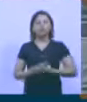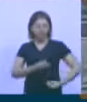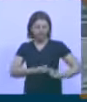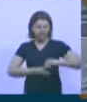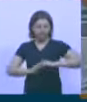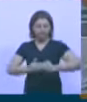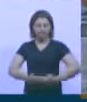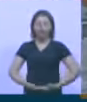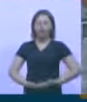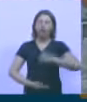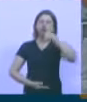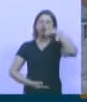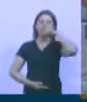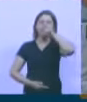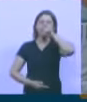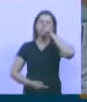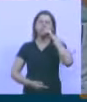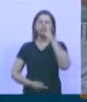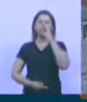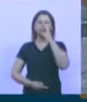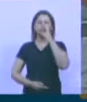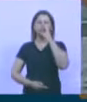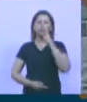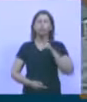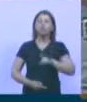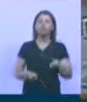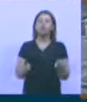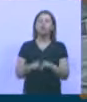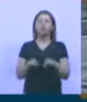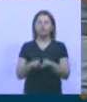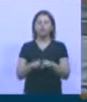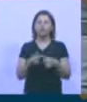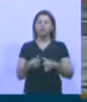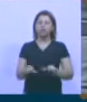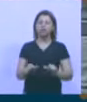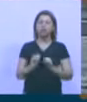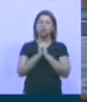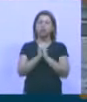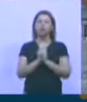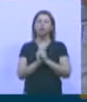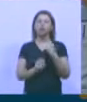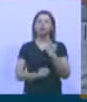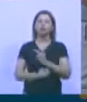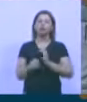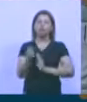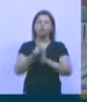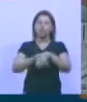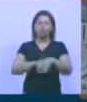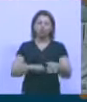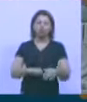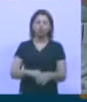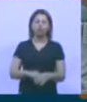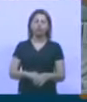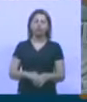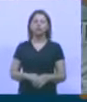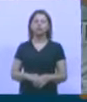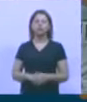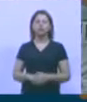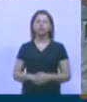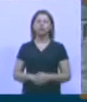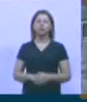nossas mães. You heard the prayer we made yesterday. Vocês também estavam aqui na oração que fizemos ontem à noite. So I will tell you a small